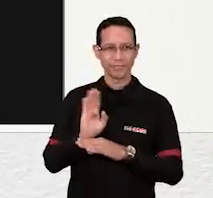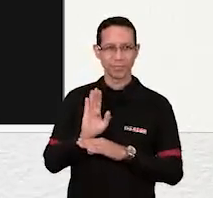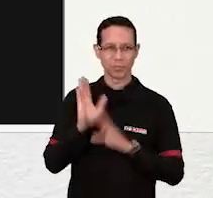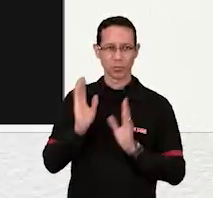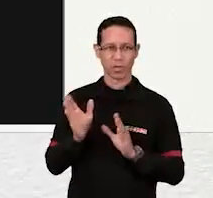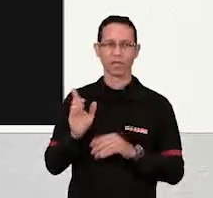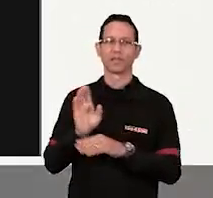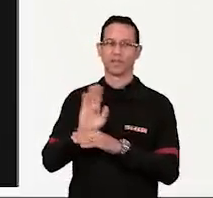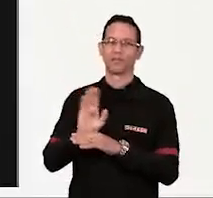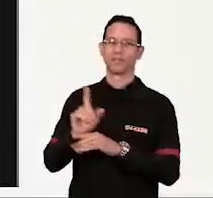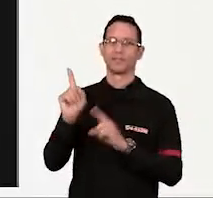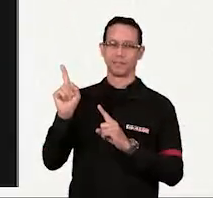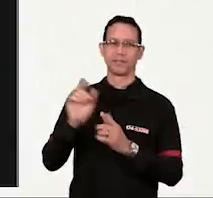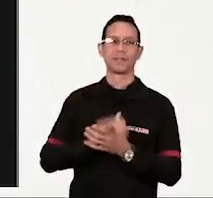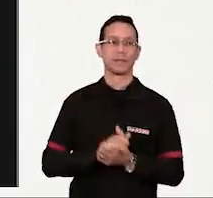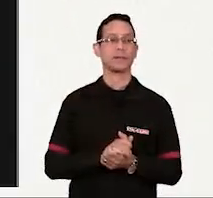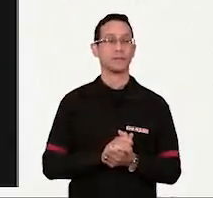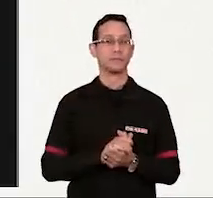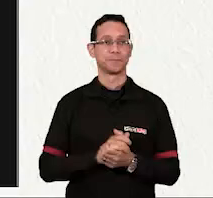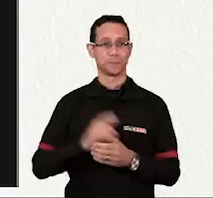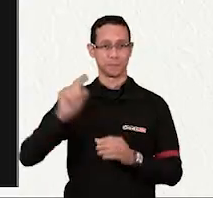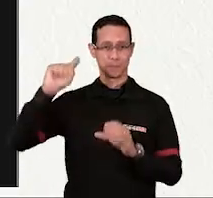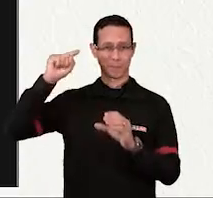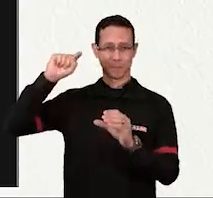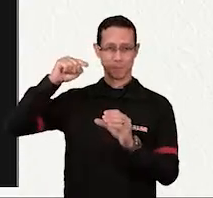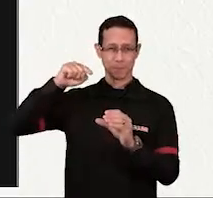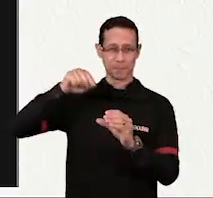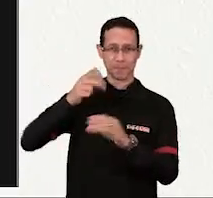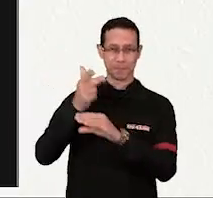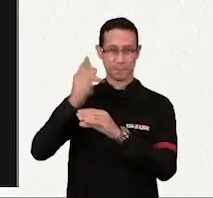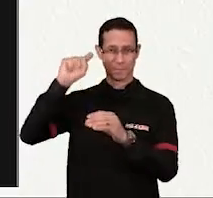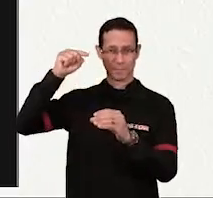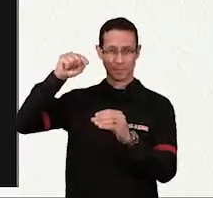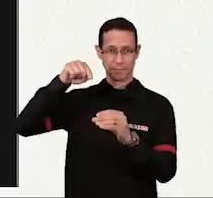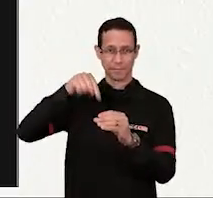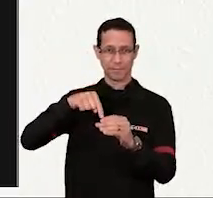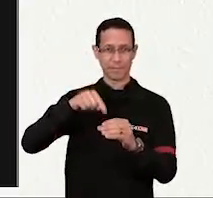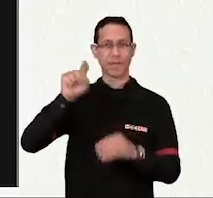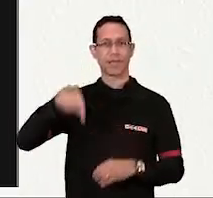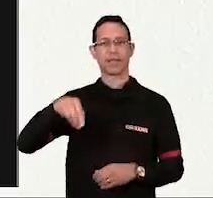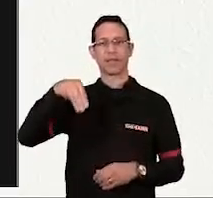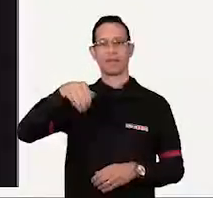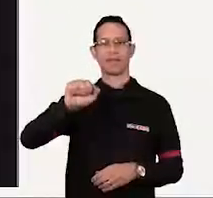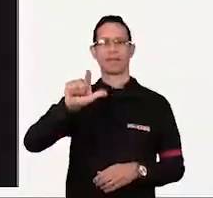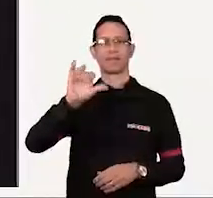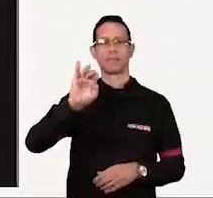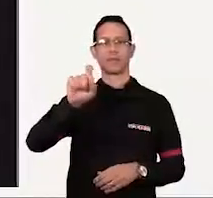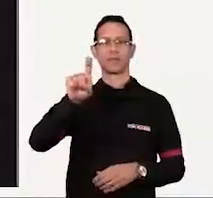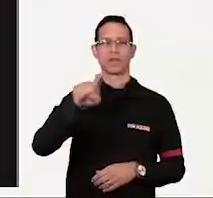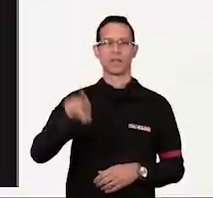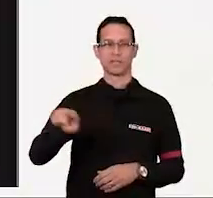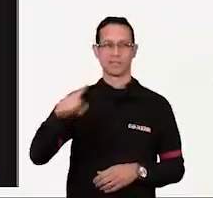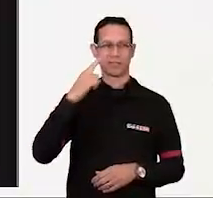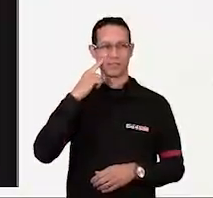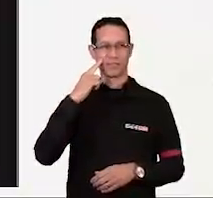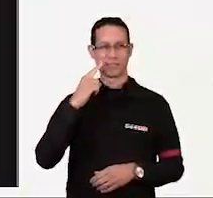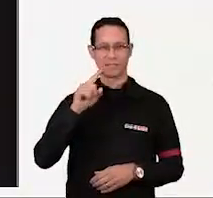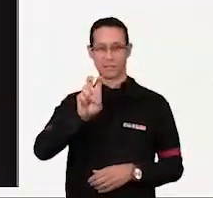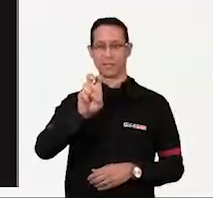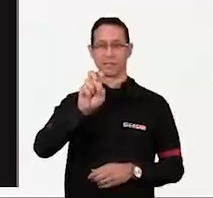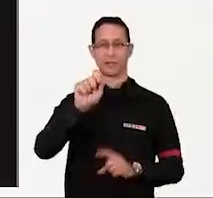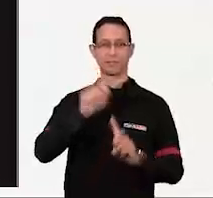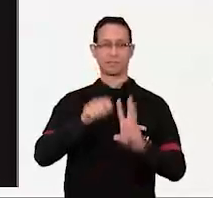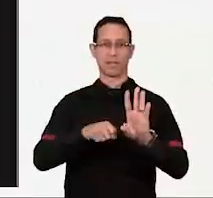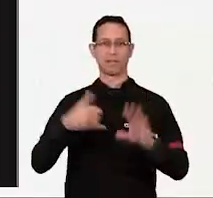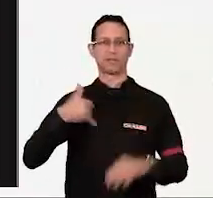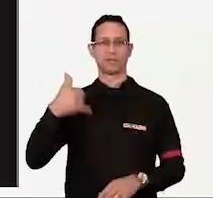rodando, que muitas vezes você chega lá embaixo no tímpano, isso é um maltês bebê, é um maltês de 5 meses, e quando você